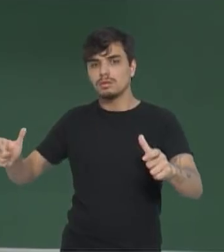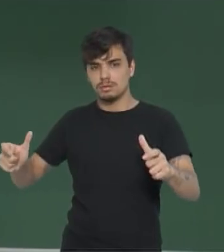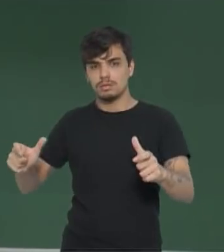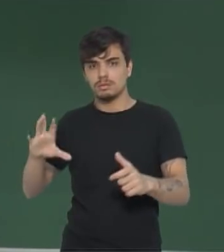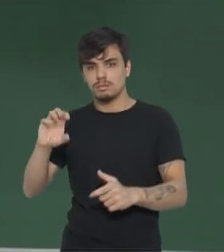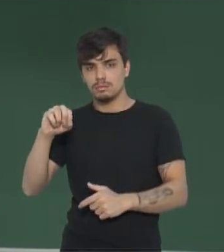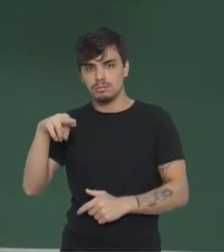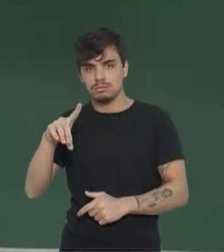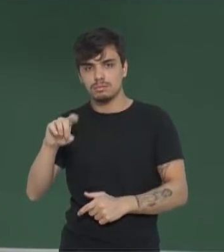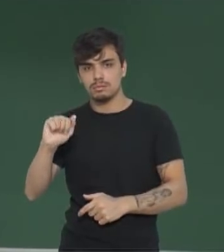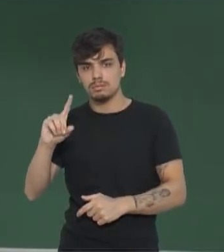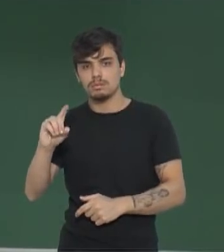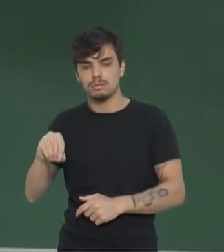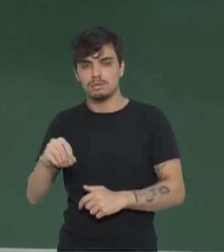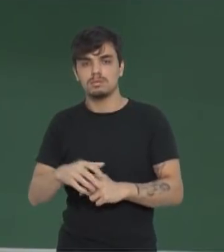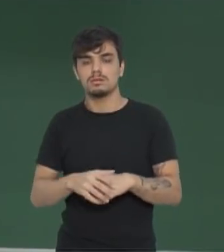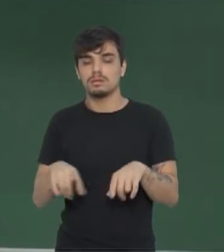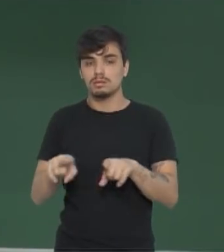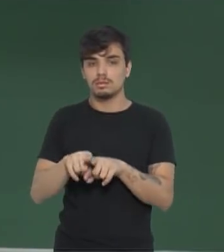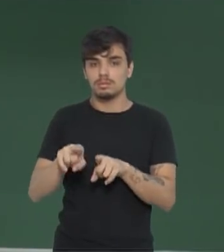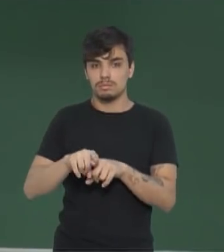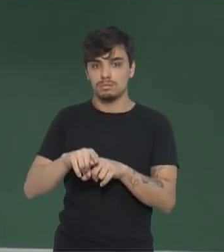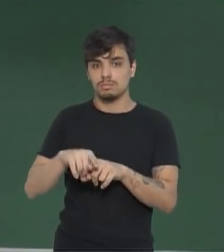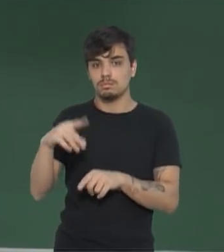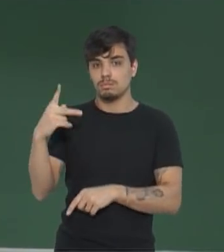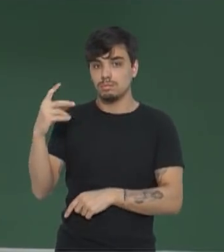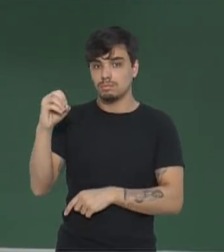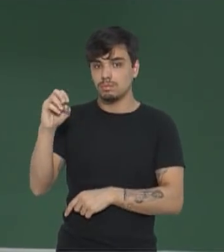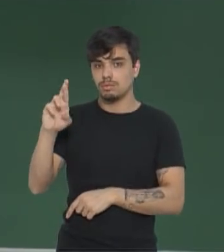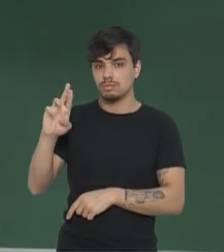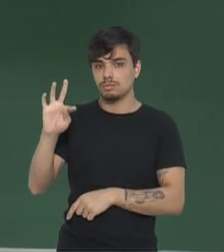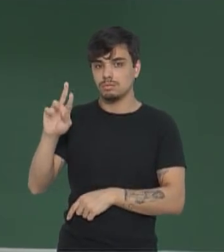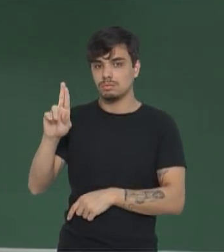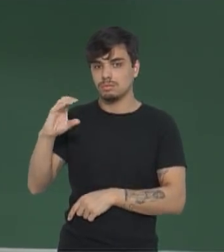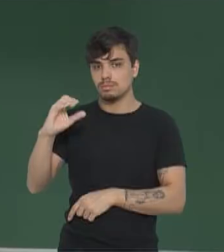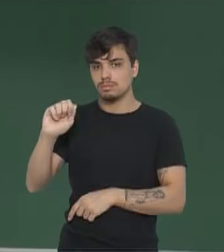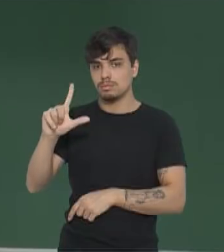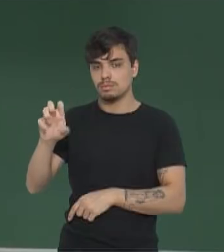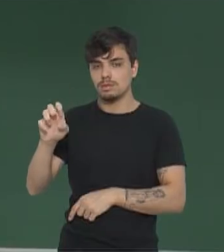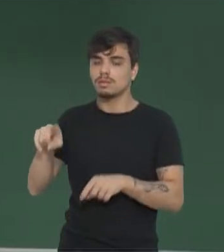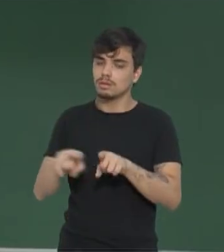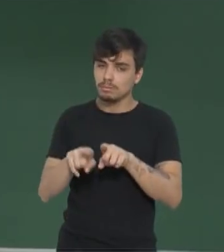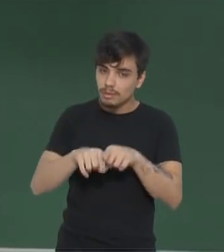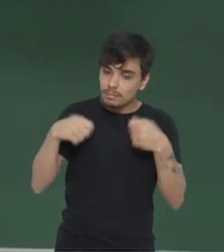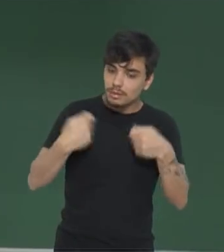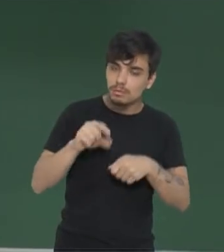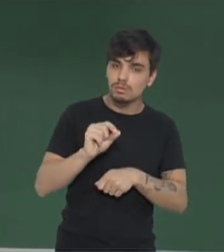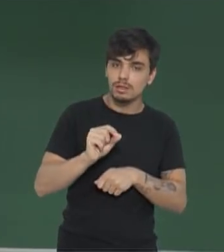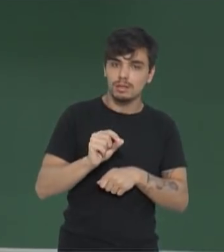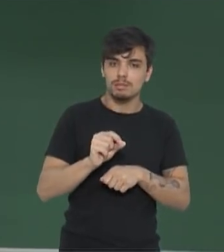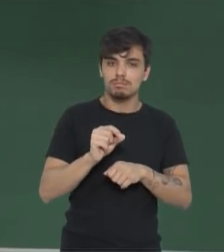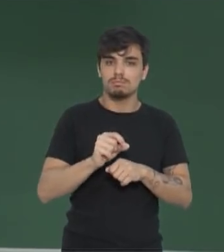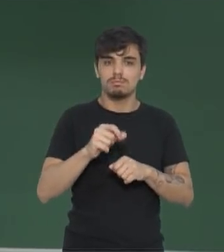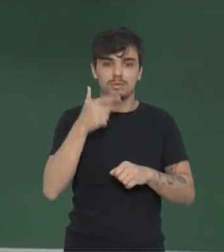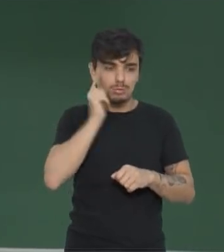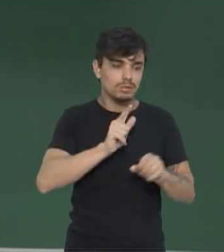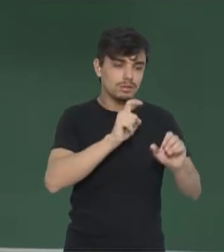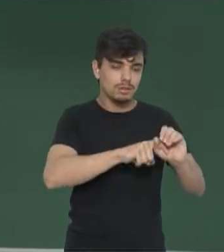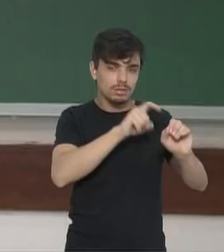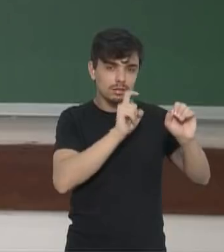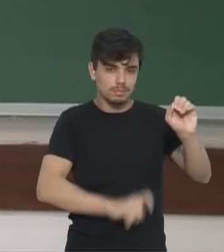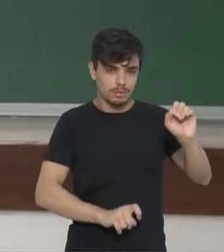condado de Portucalense, né, do Portucale, e ao mesmo tempo ele ainda tem que conquistar a independência do condado. Ele tem esse